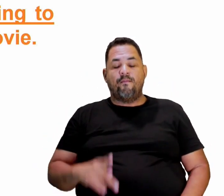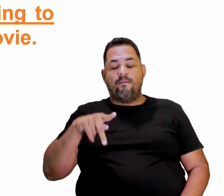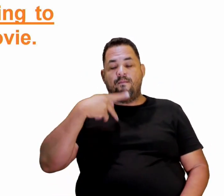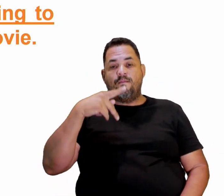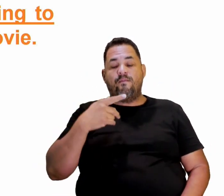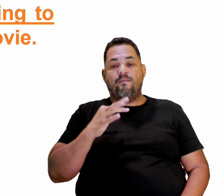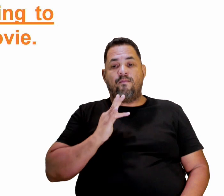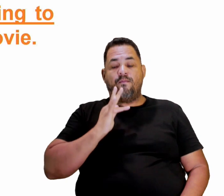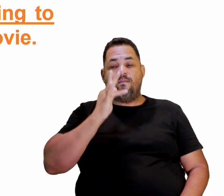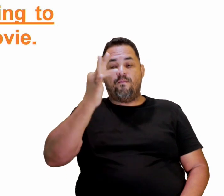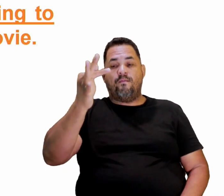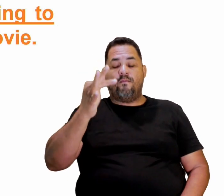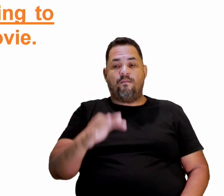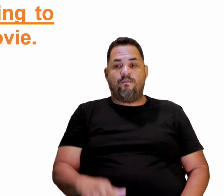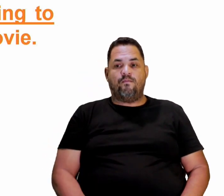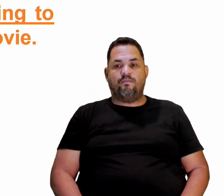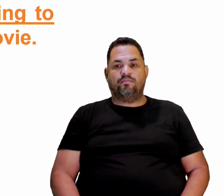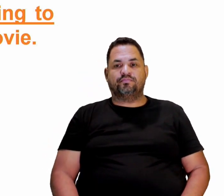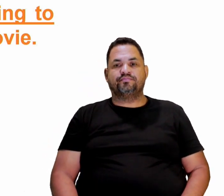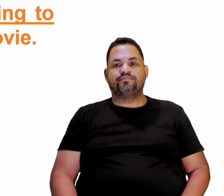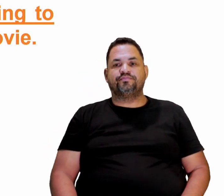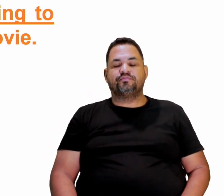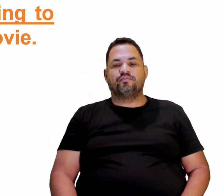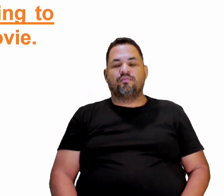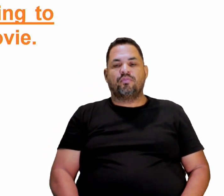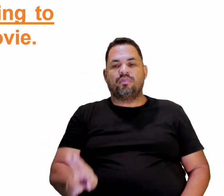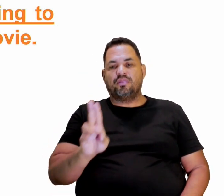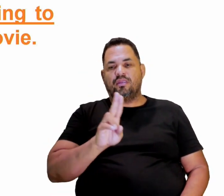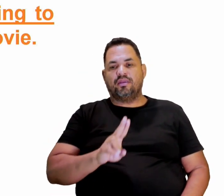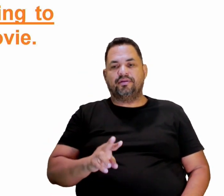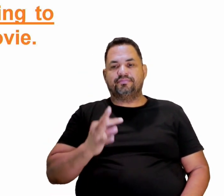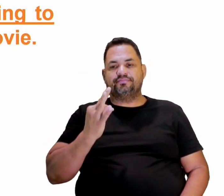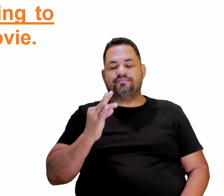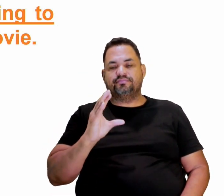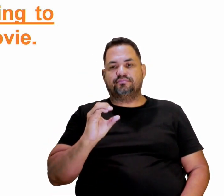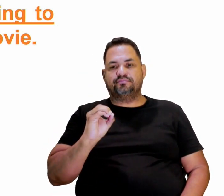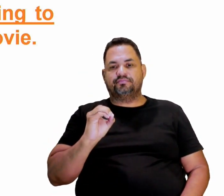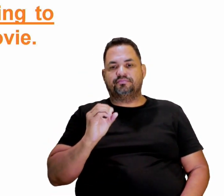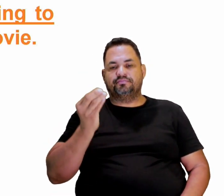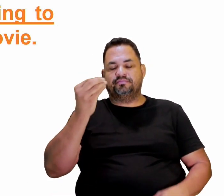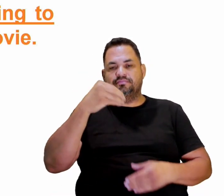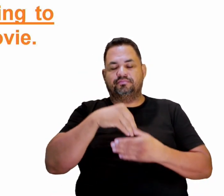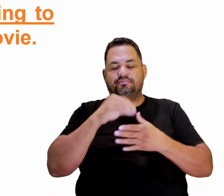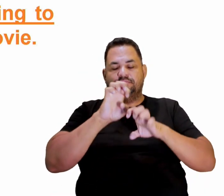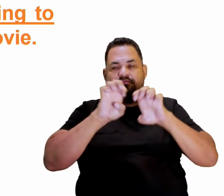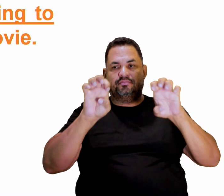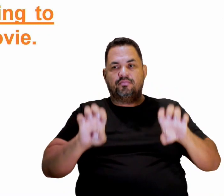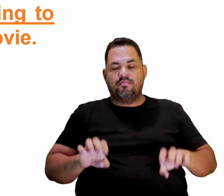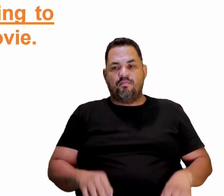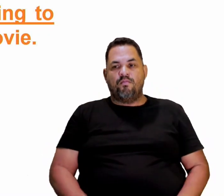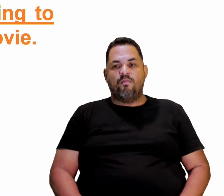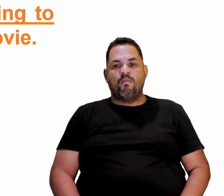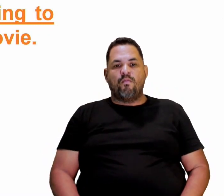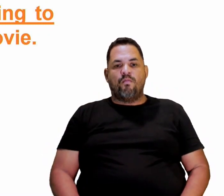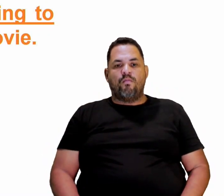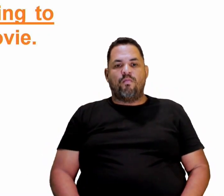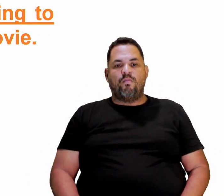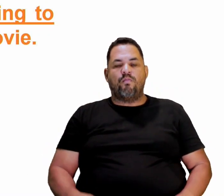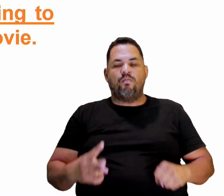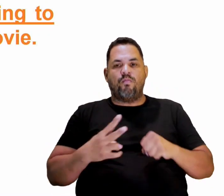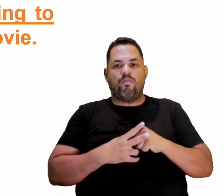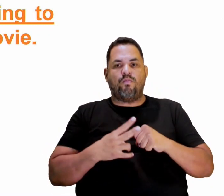futuro com Going to you então já uso esse tipo bem que com essa estrutura né já uso com ele então